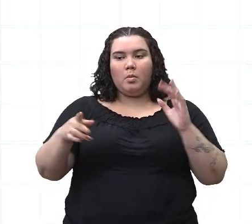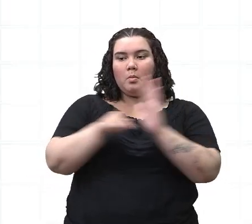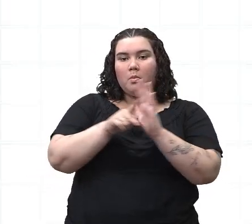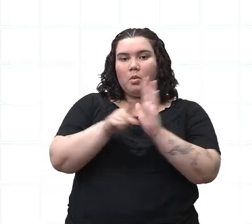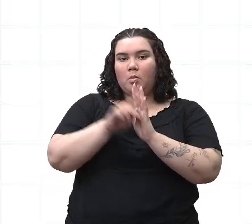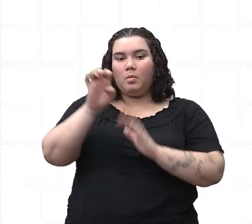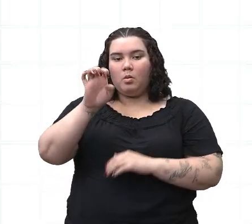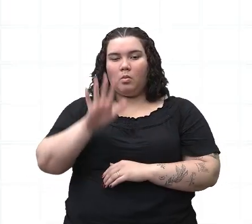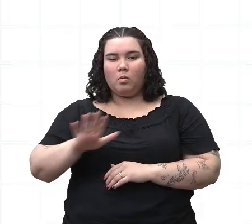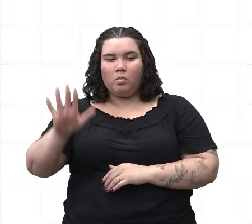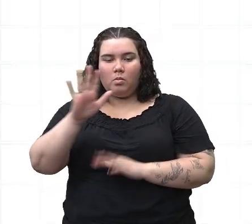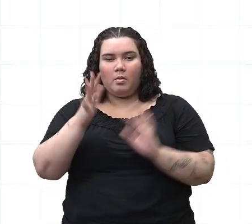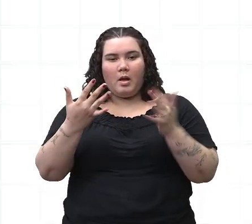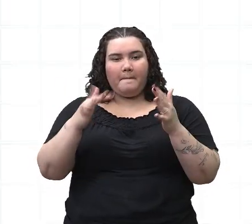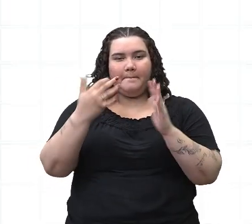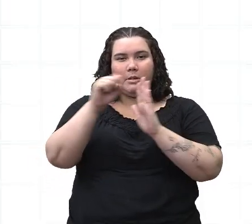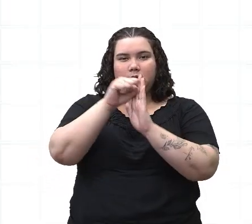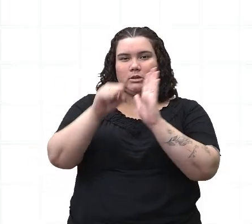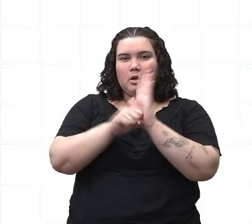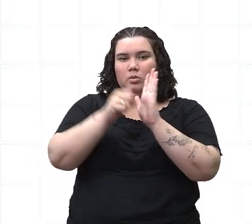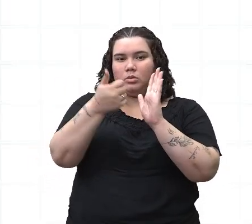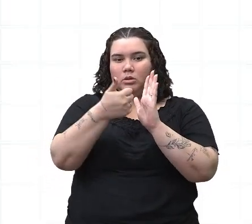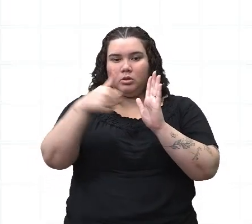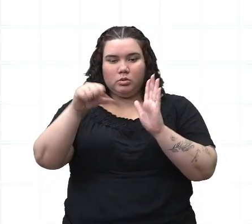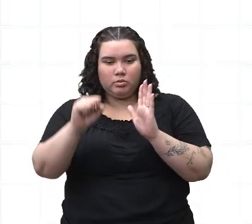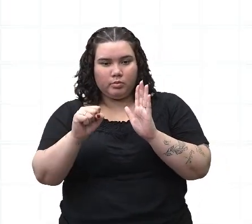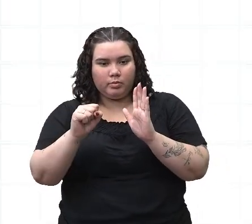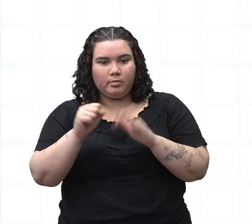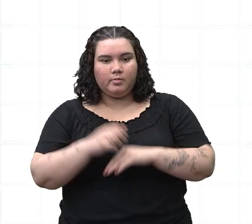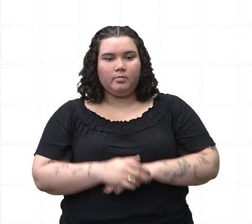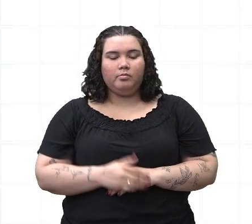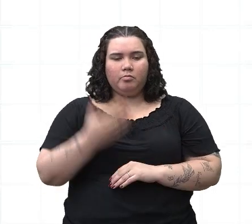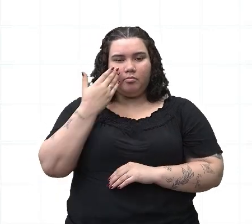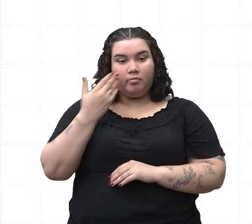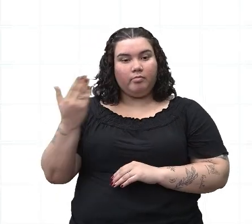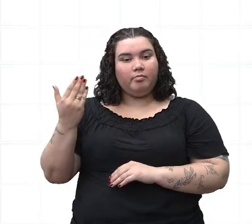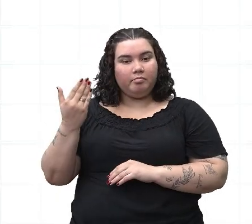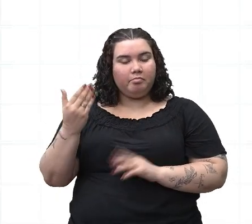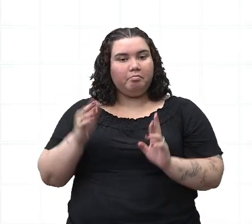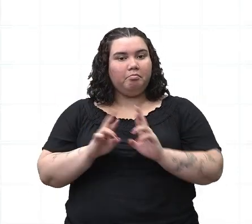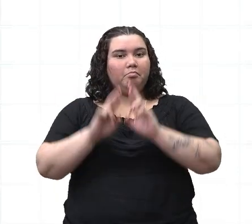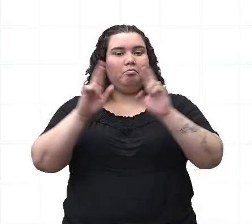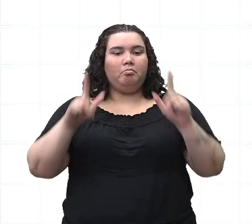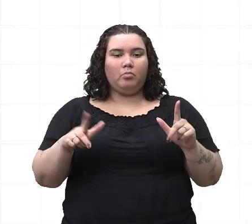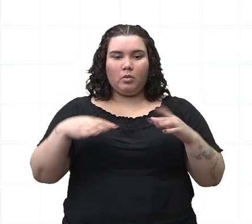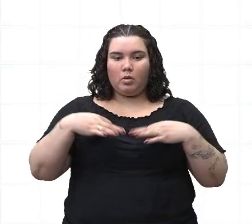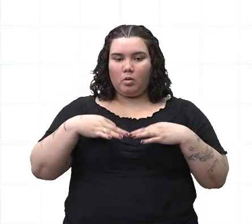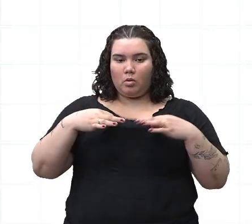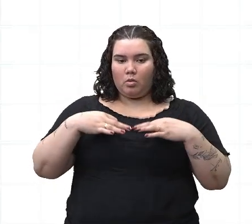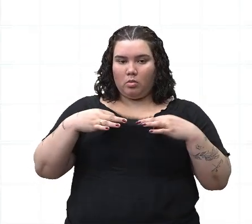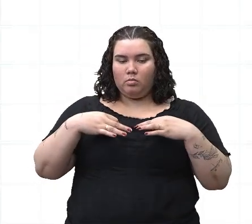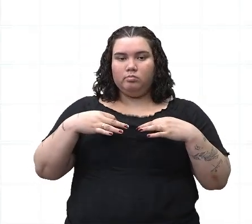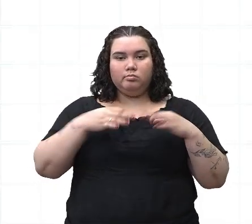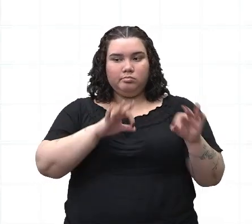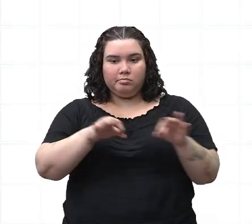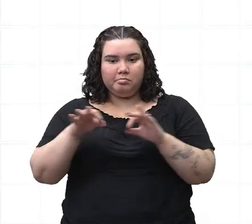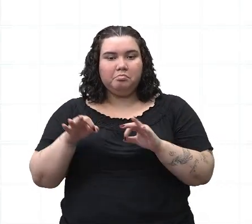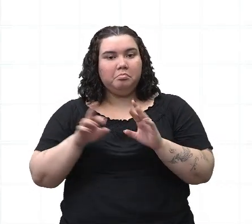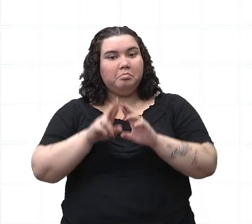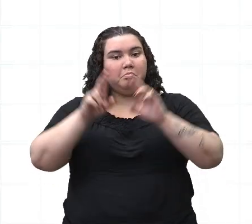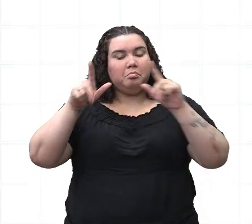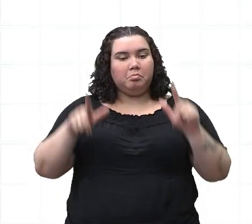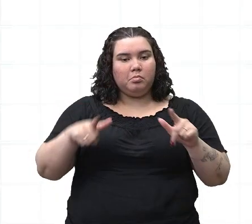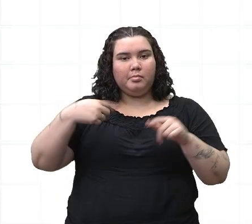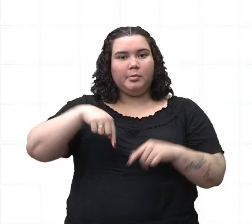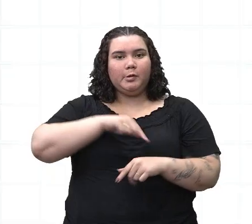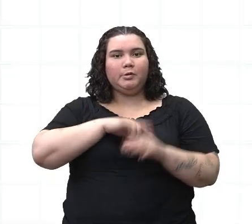por volta do século XVIII. E olha só como é um figurino, uma vestimenta diferente do